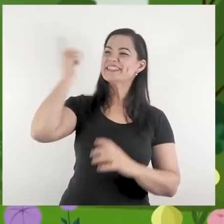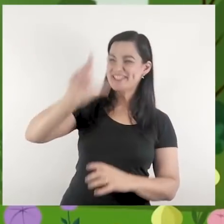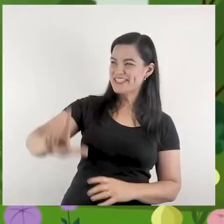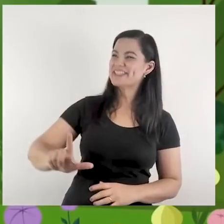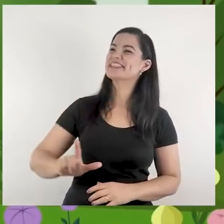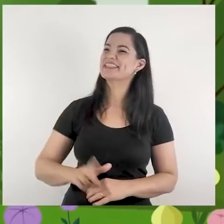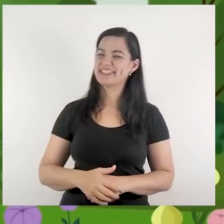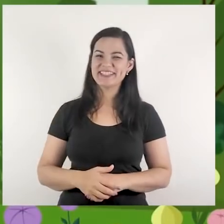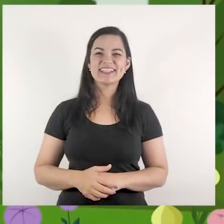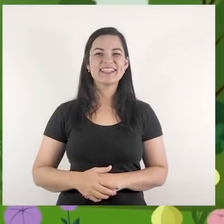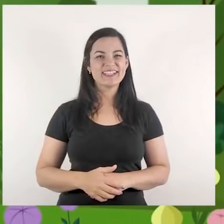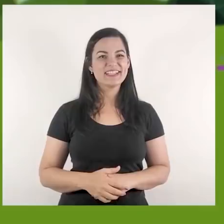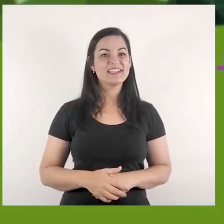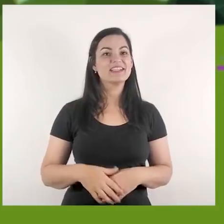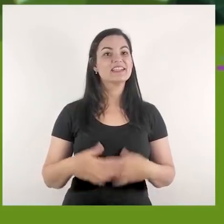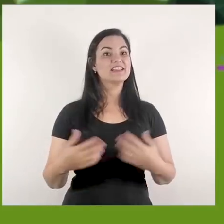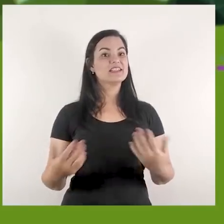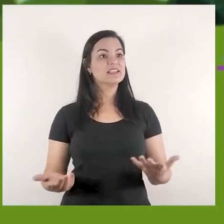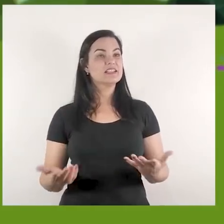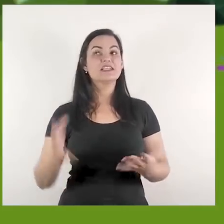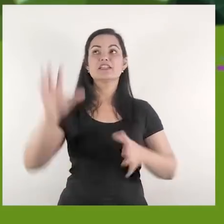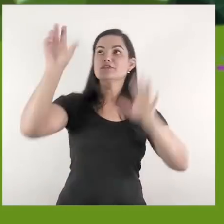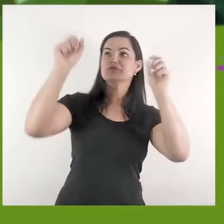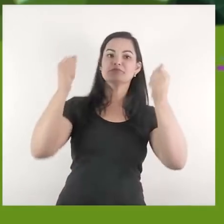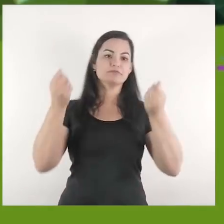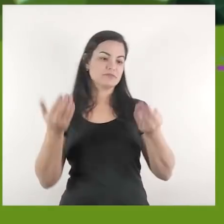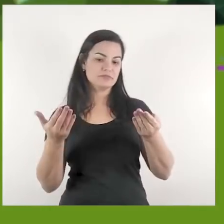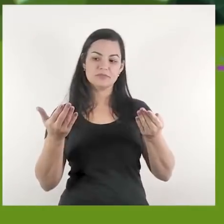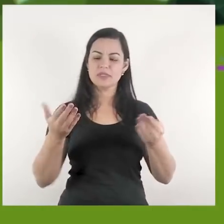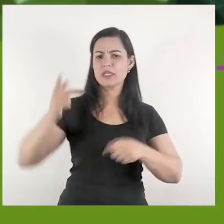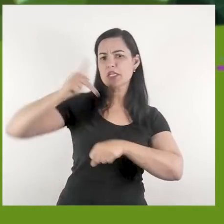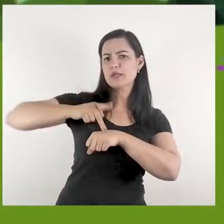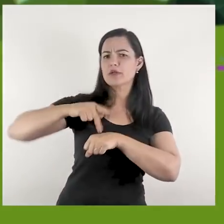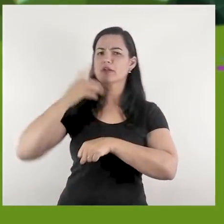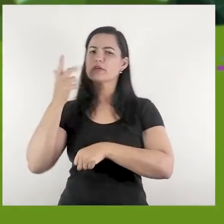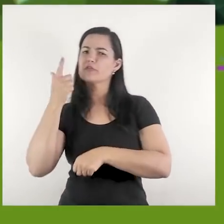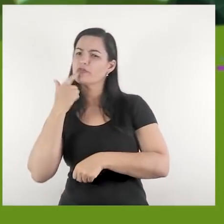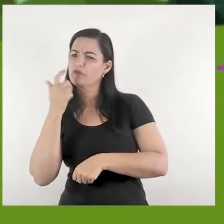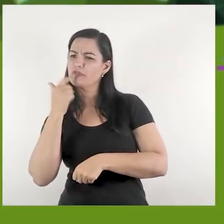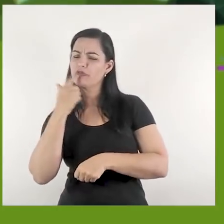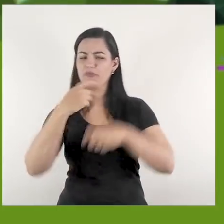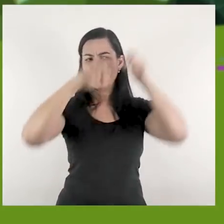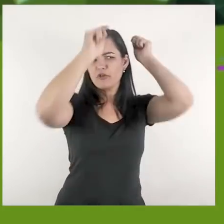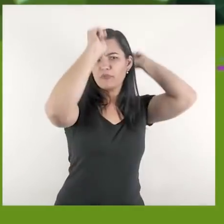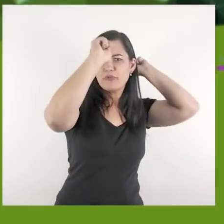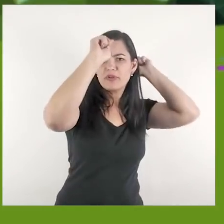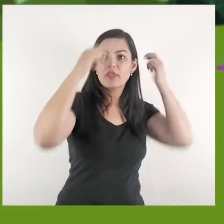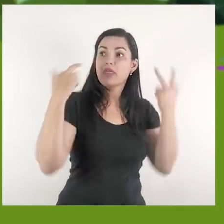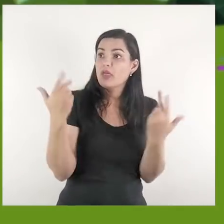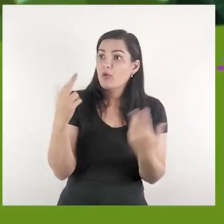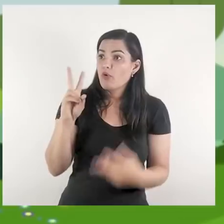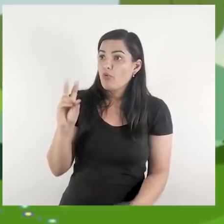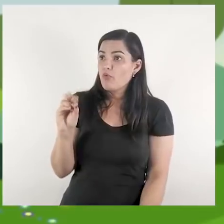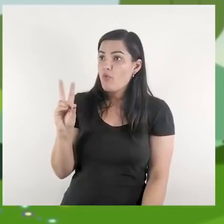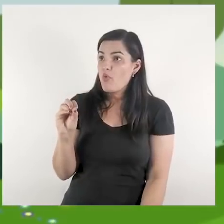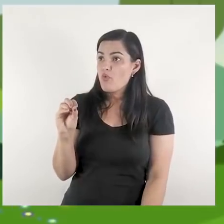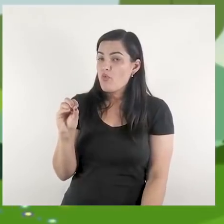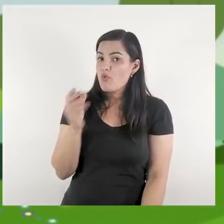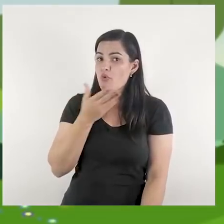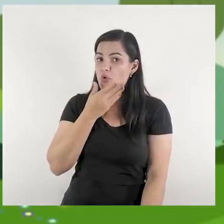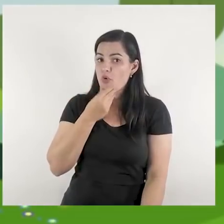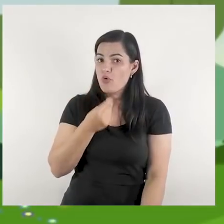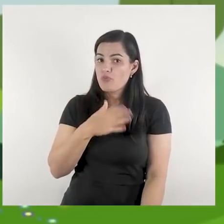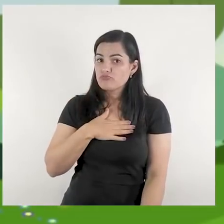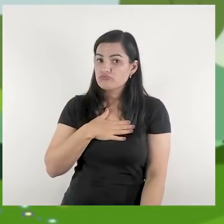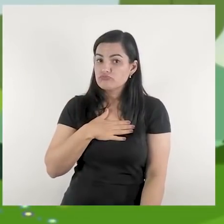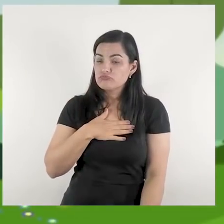Uma pedra vermelha e um boné igual ao do vovô.